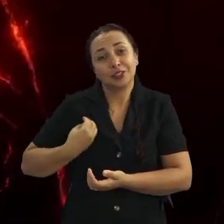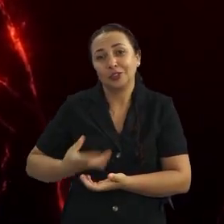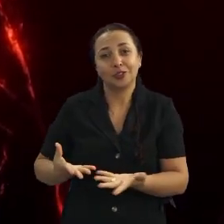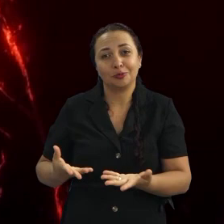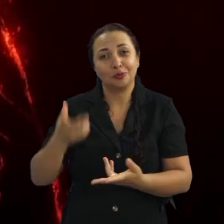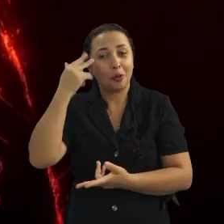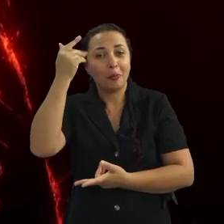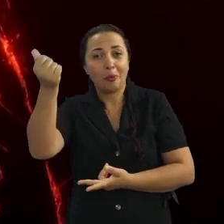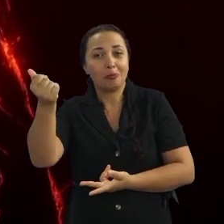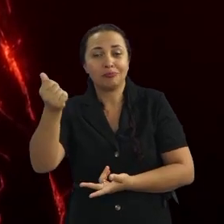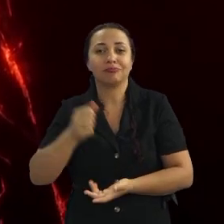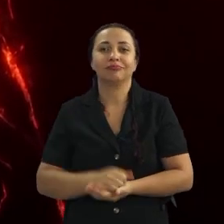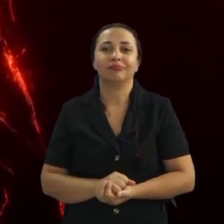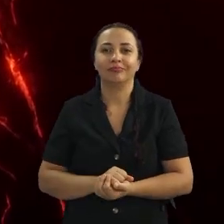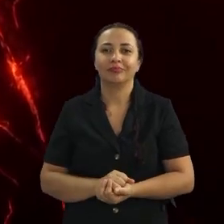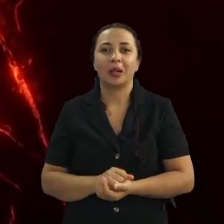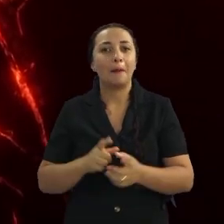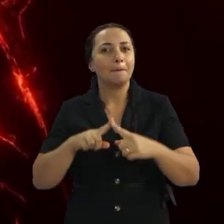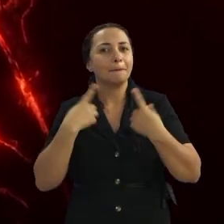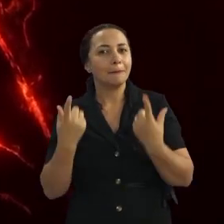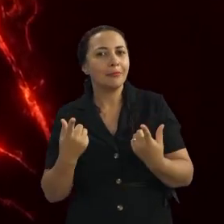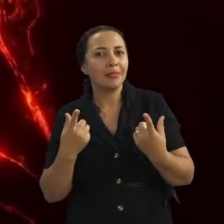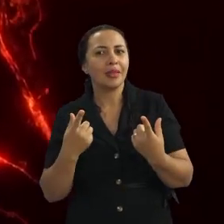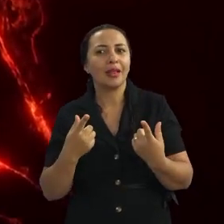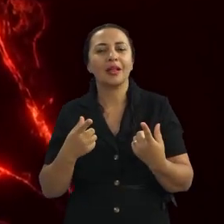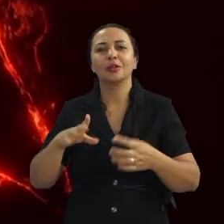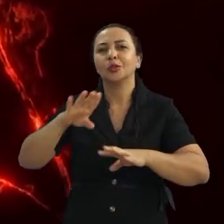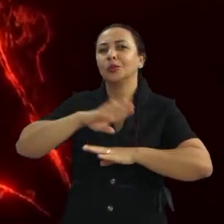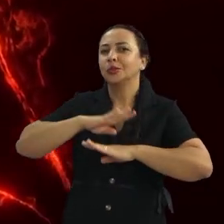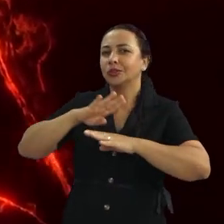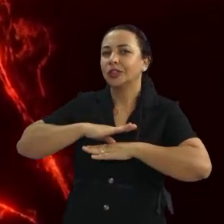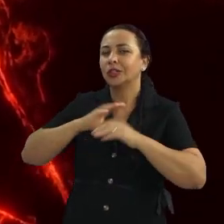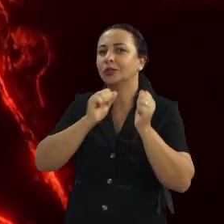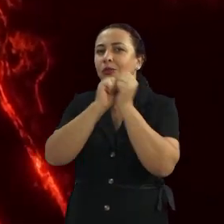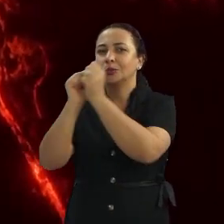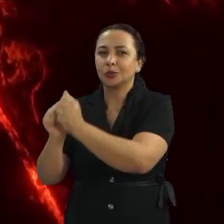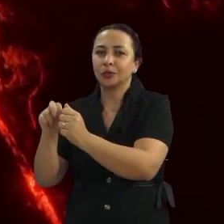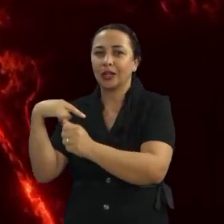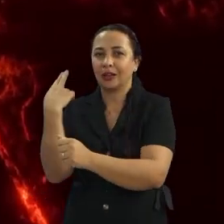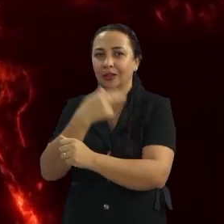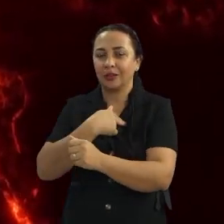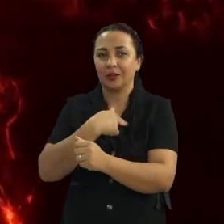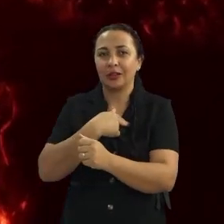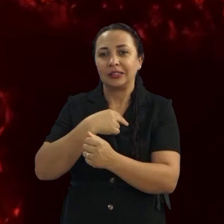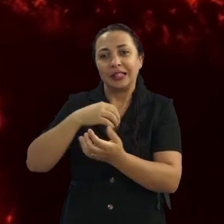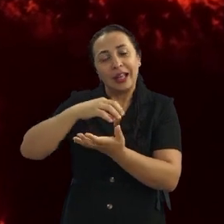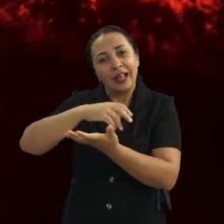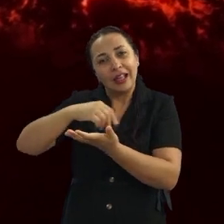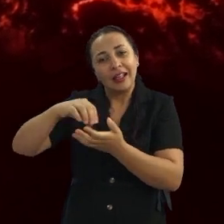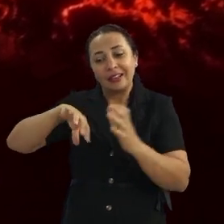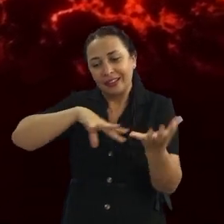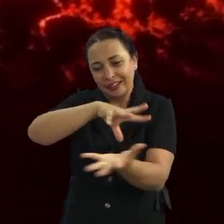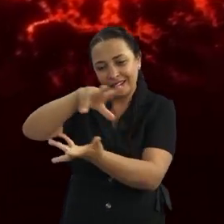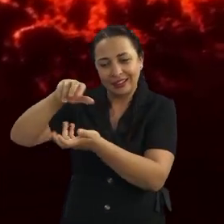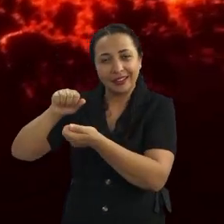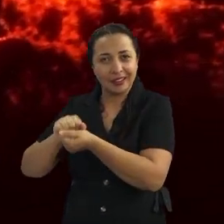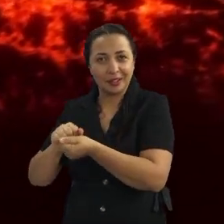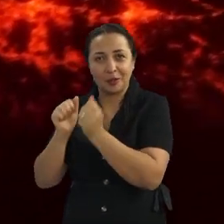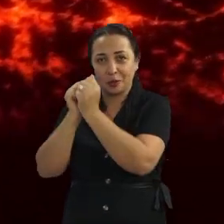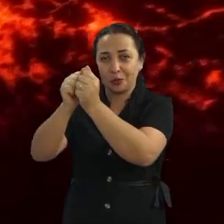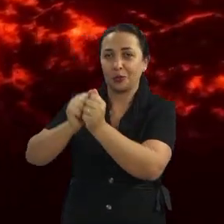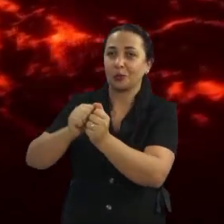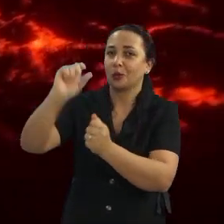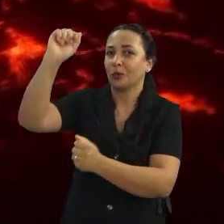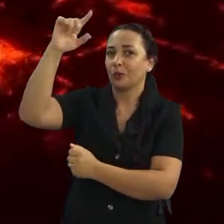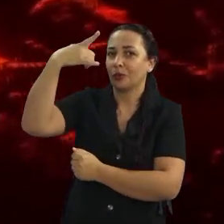a questão é que a configuração da nossa terra junto com o sol numa distância tal que a água